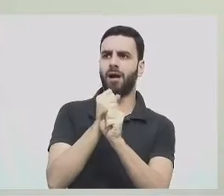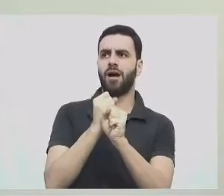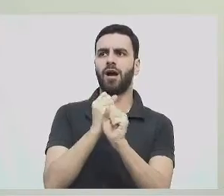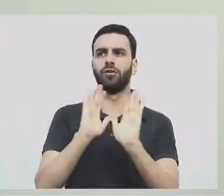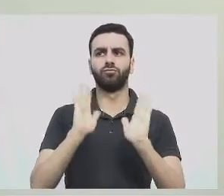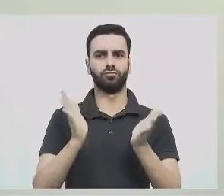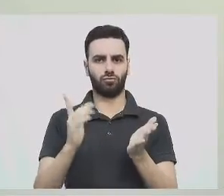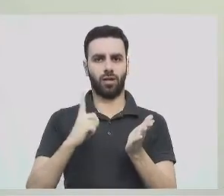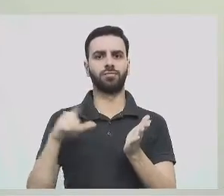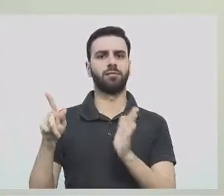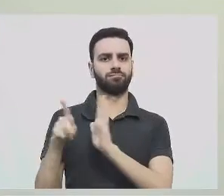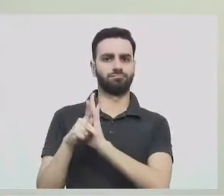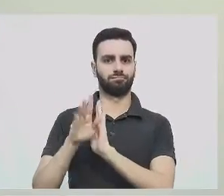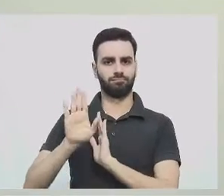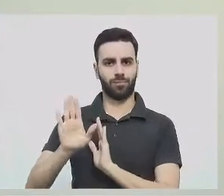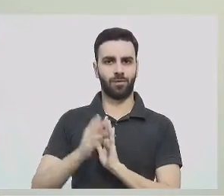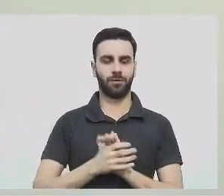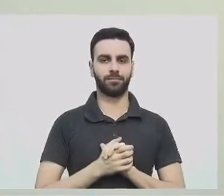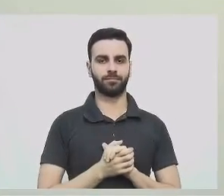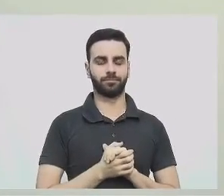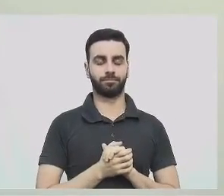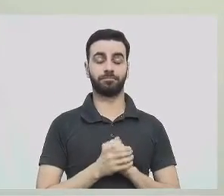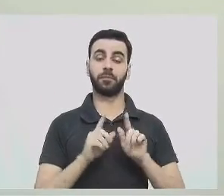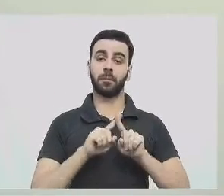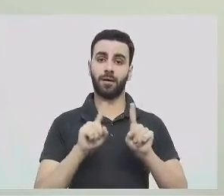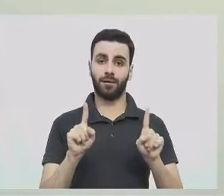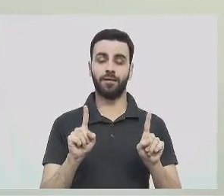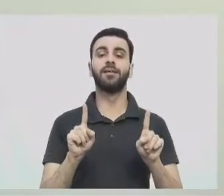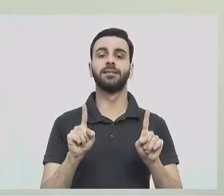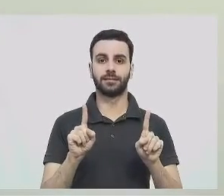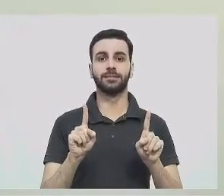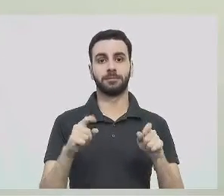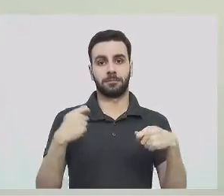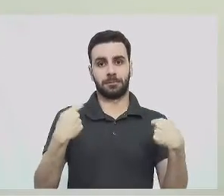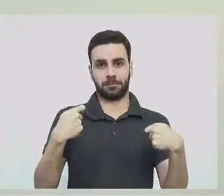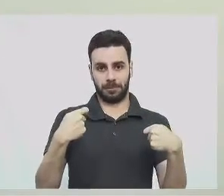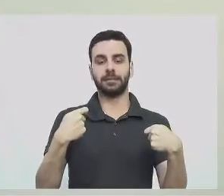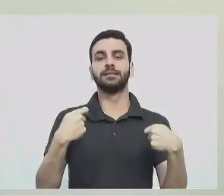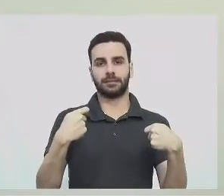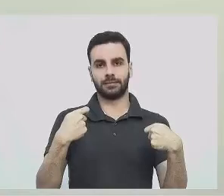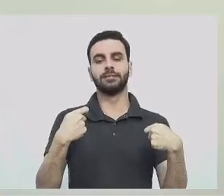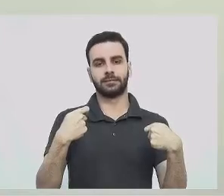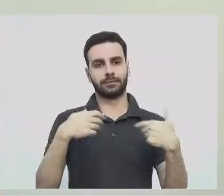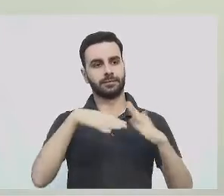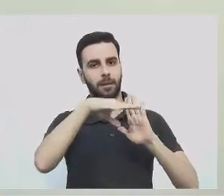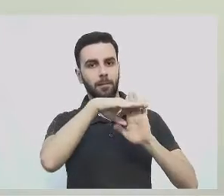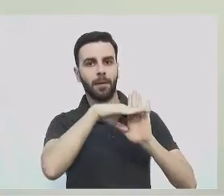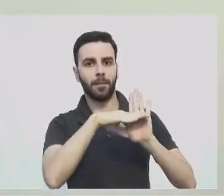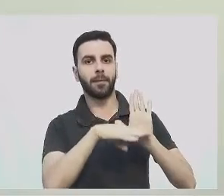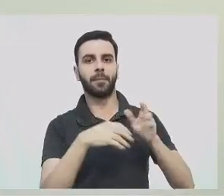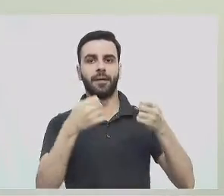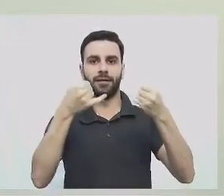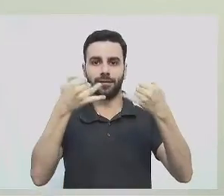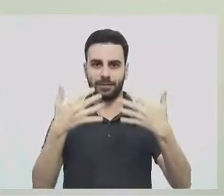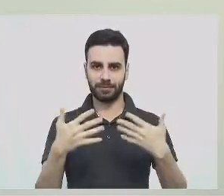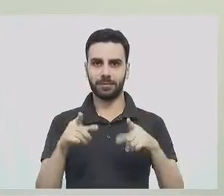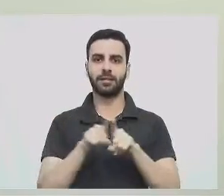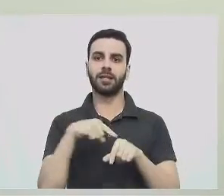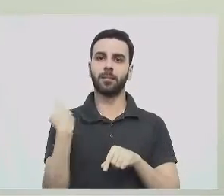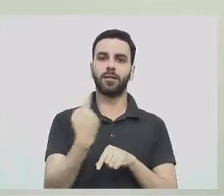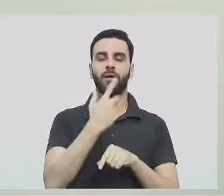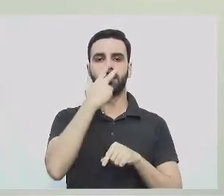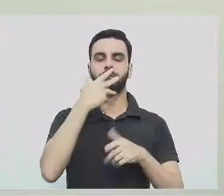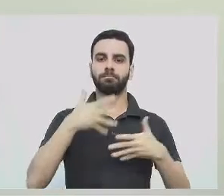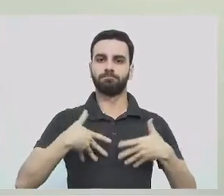se precede a essa fala. Mas precisamos, sim, e por isso nos